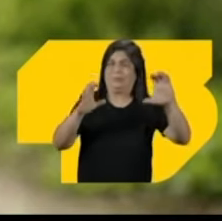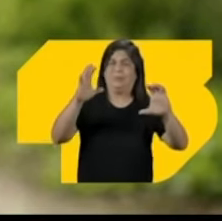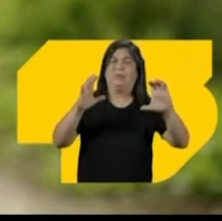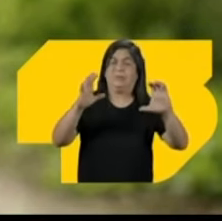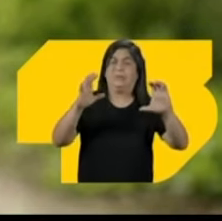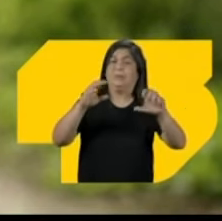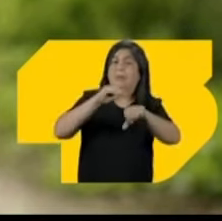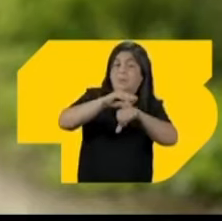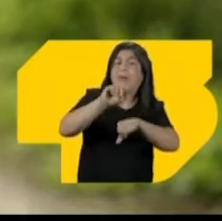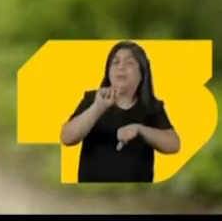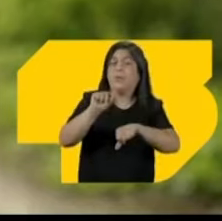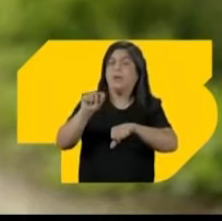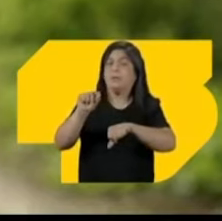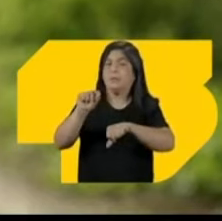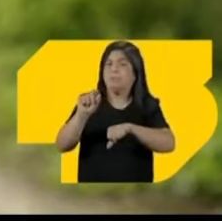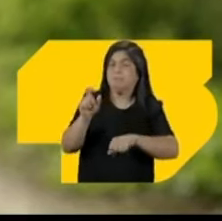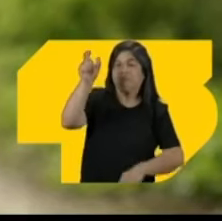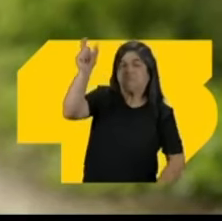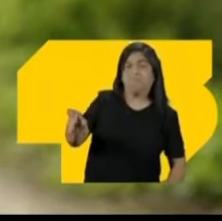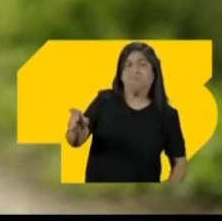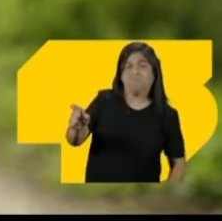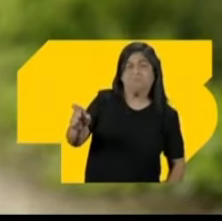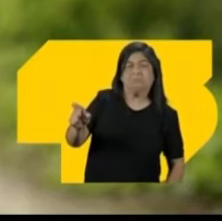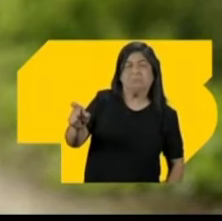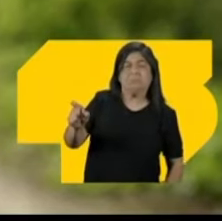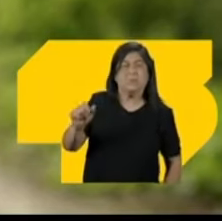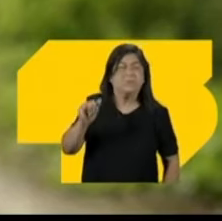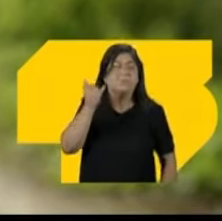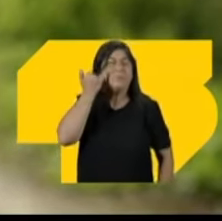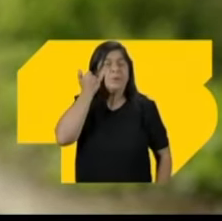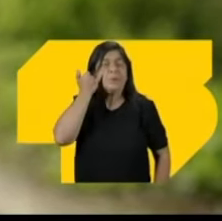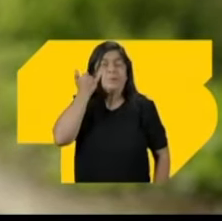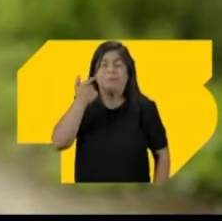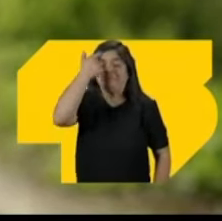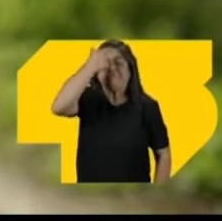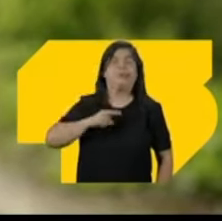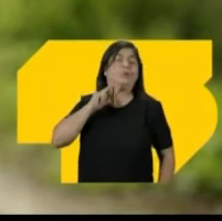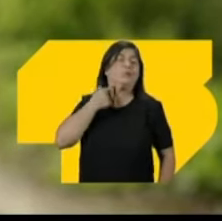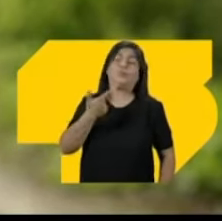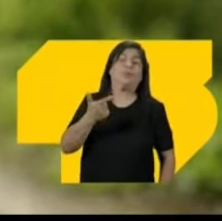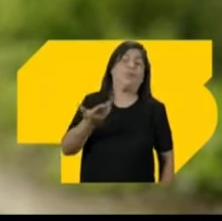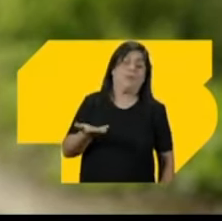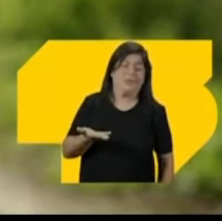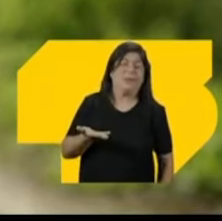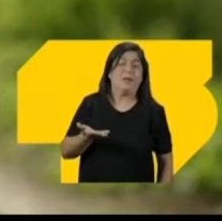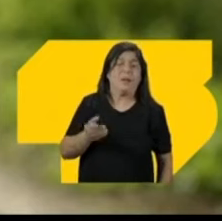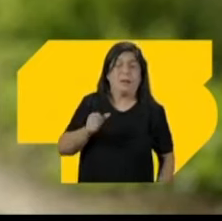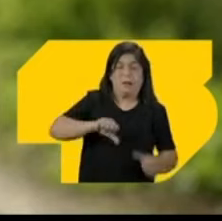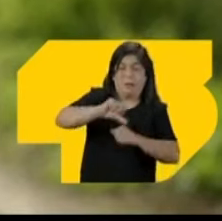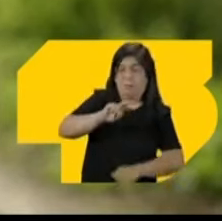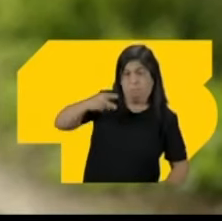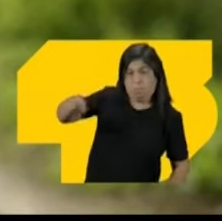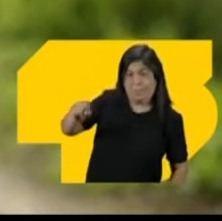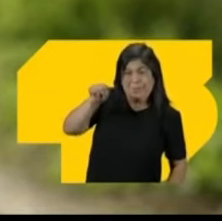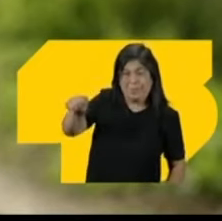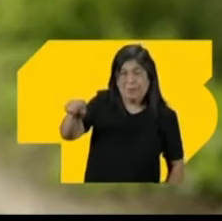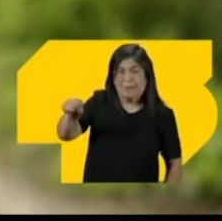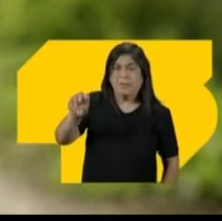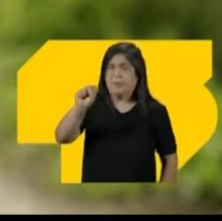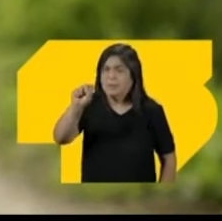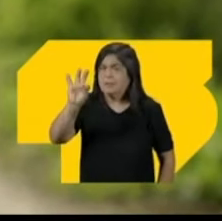ataque, essa postura de João Azevedo, é porque ele não tem o que falar de mim. Diferentemente dele, que é investigado pelo STJ, porque